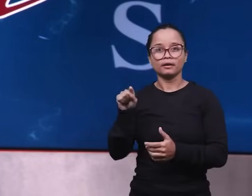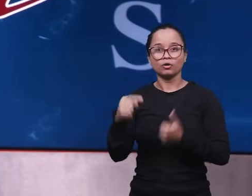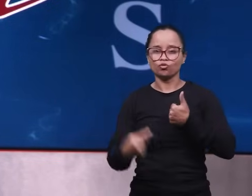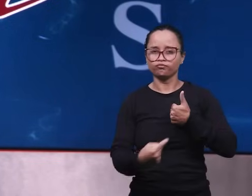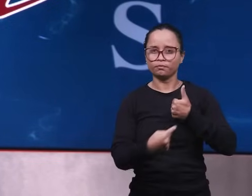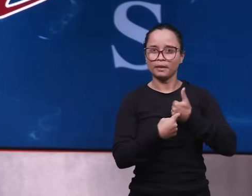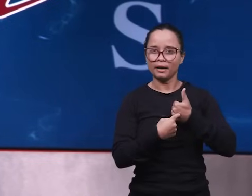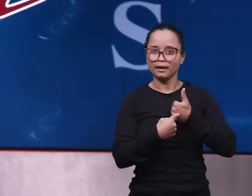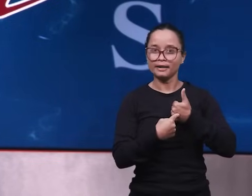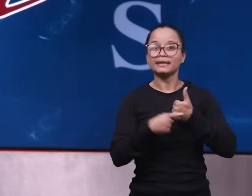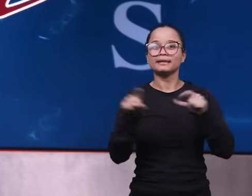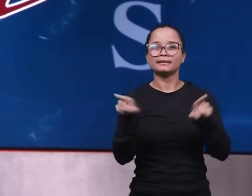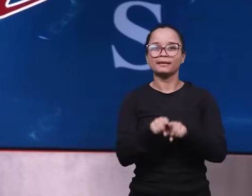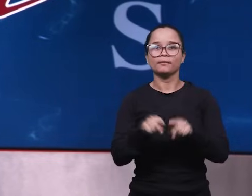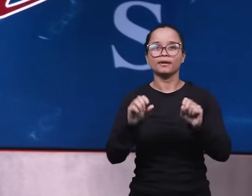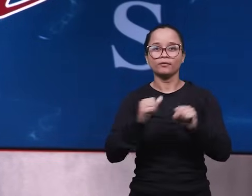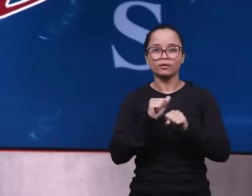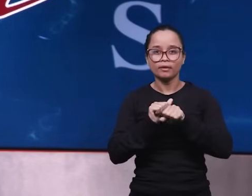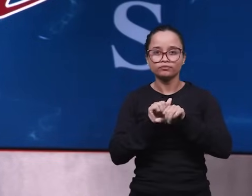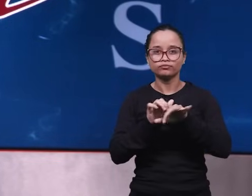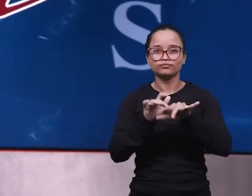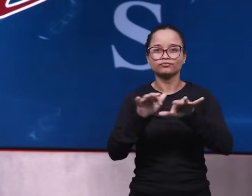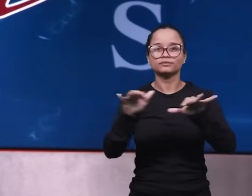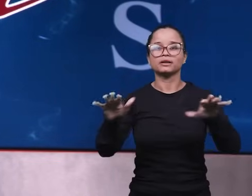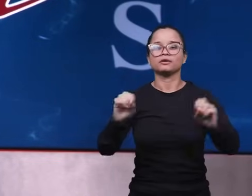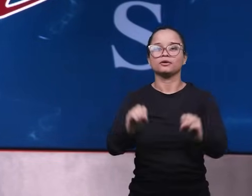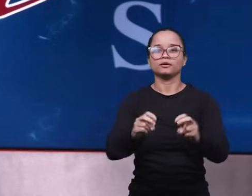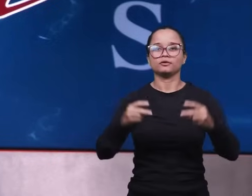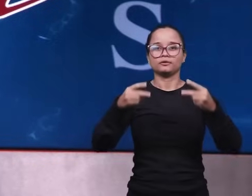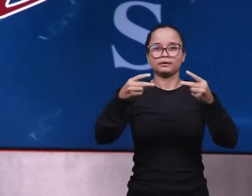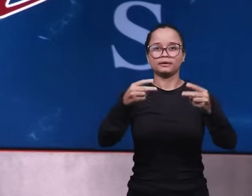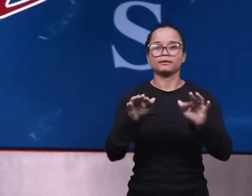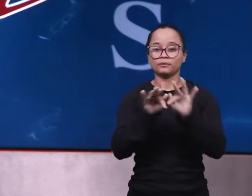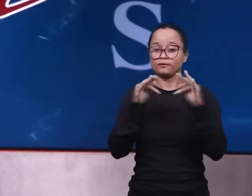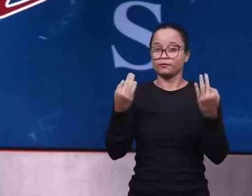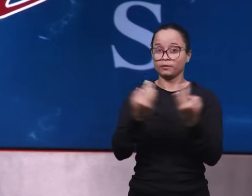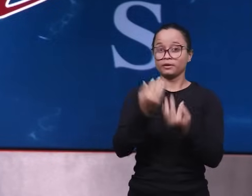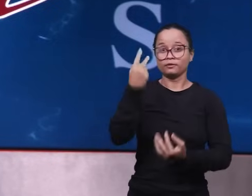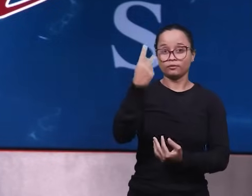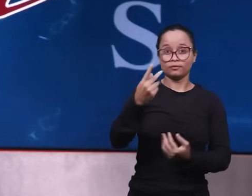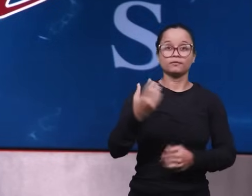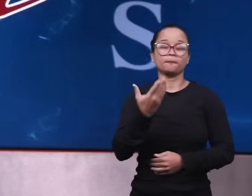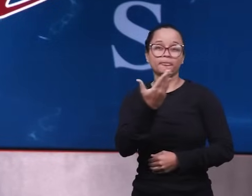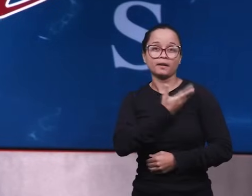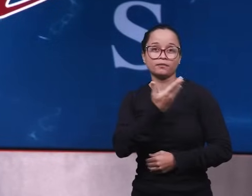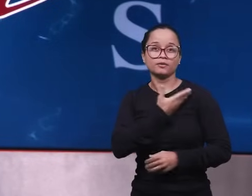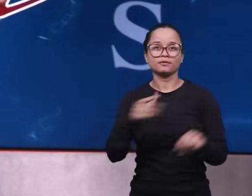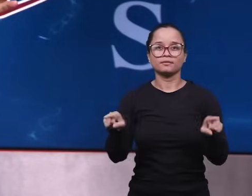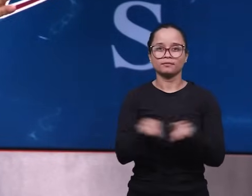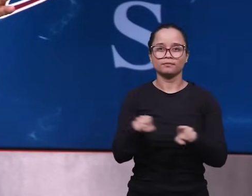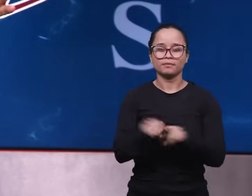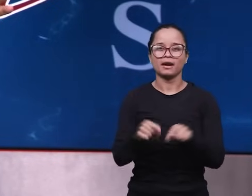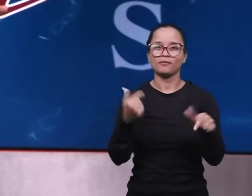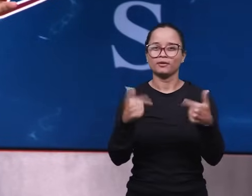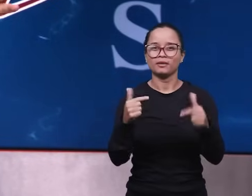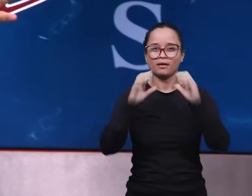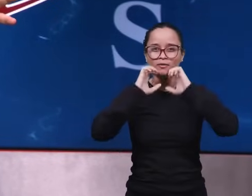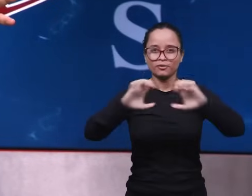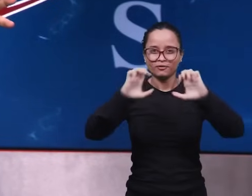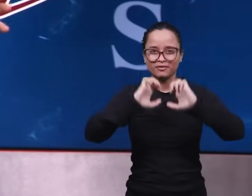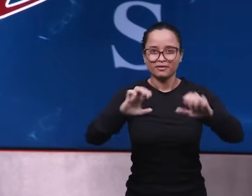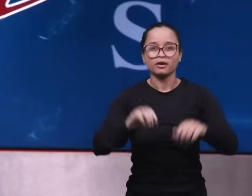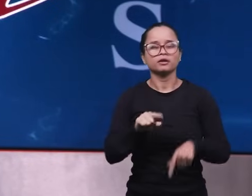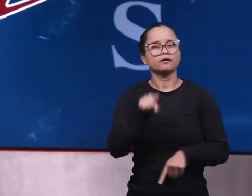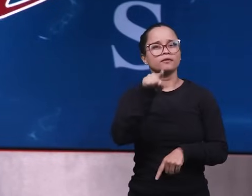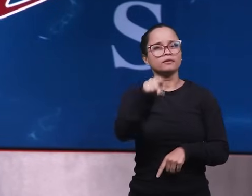vai clicar em curtir e já vai compartilhar o link, compartilha o link aí para a sua família, para os seus amigos, vamos trabalhar, vamos